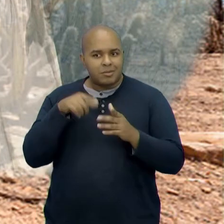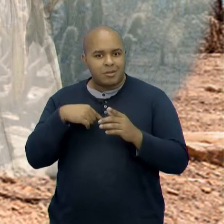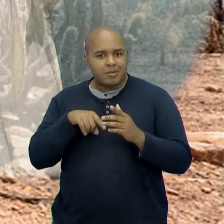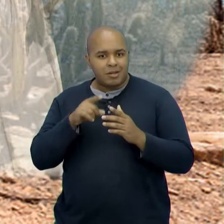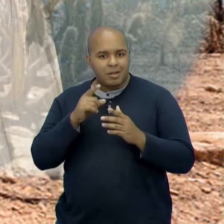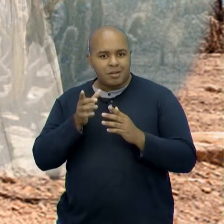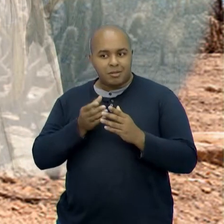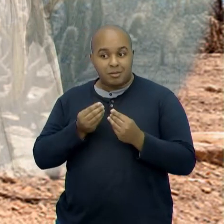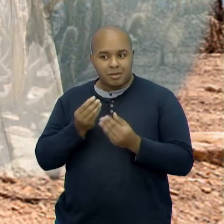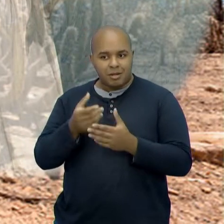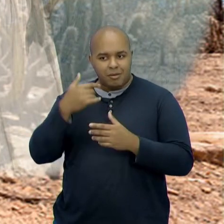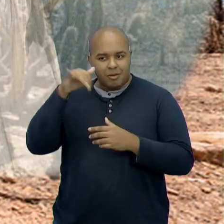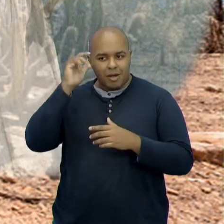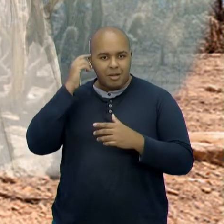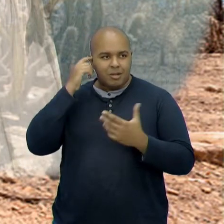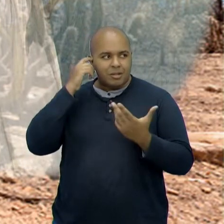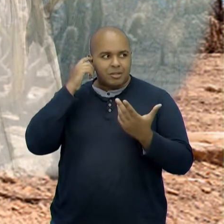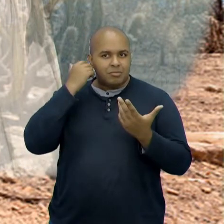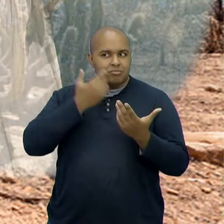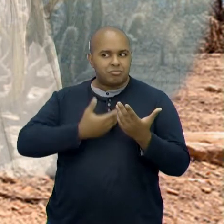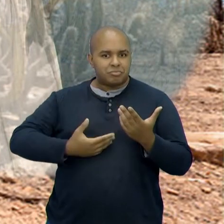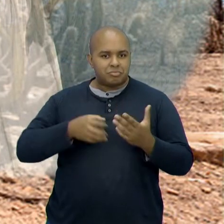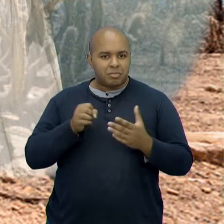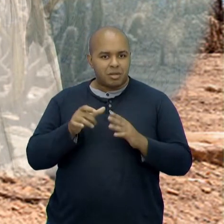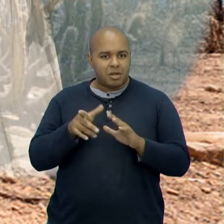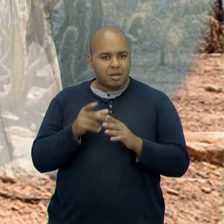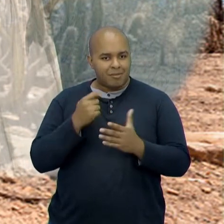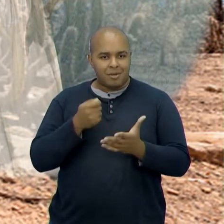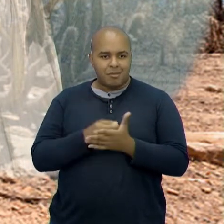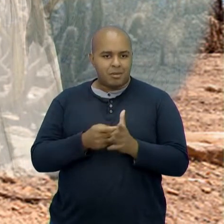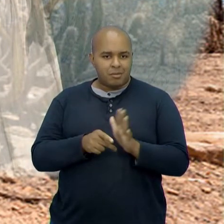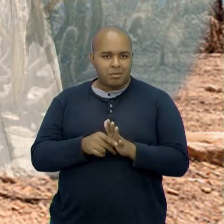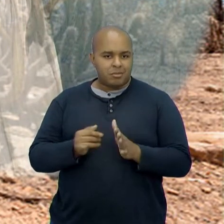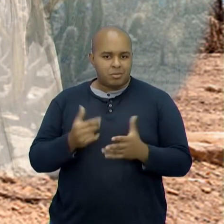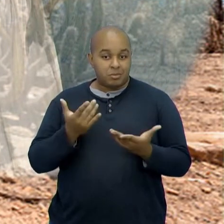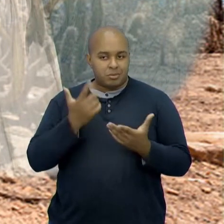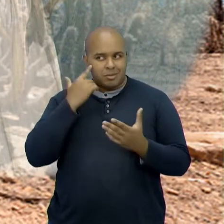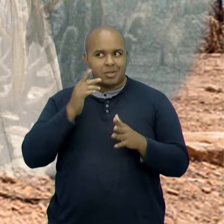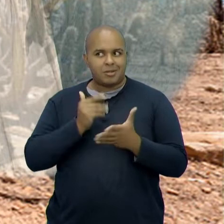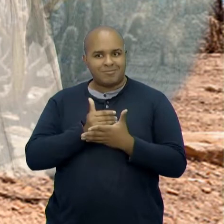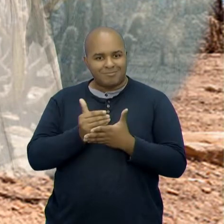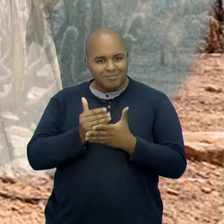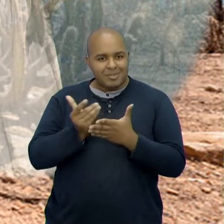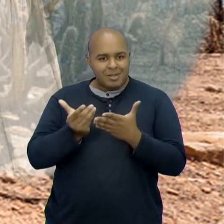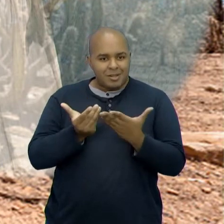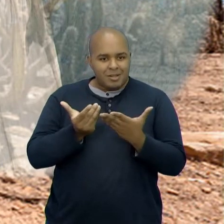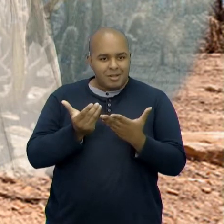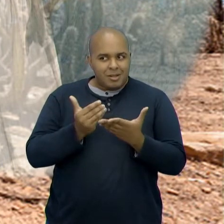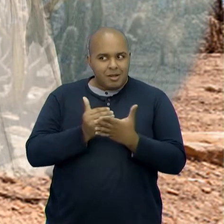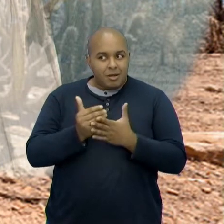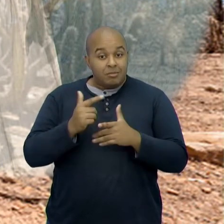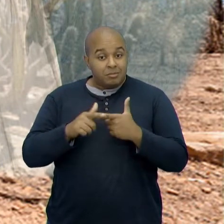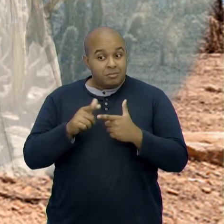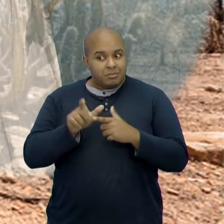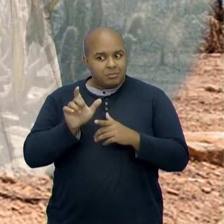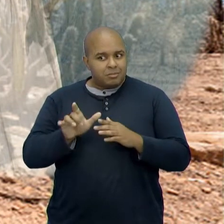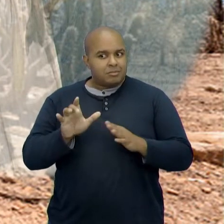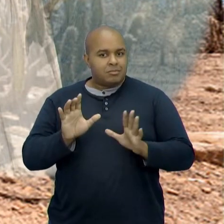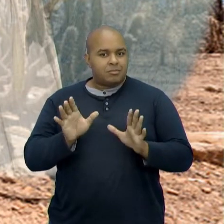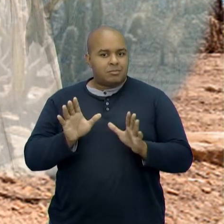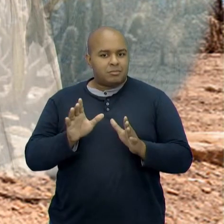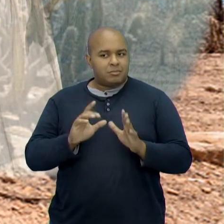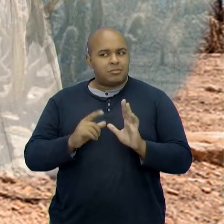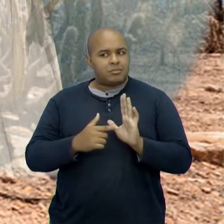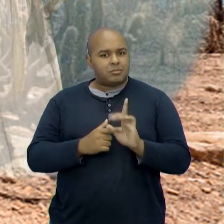vai entregar a vaca, o governo pega a vaca como pagamento de imposto, então já começam... o problema